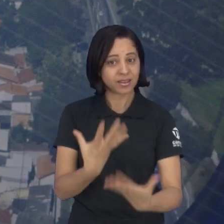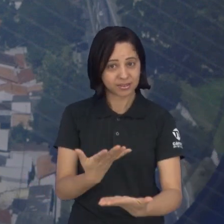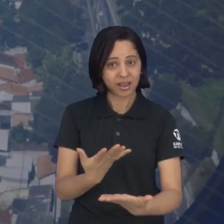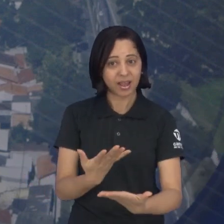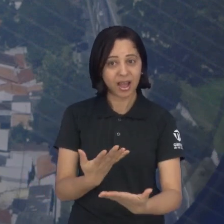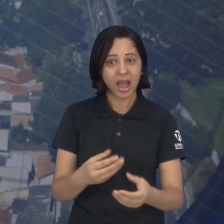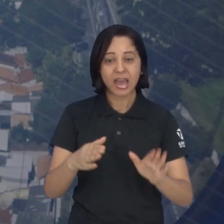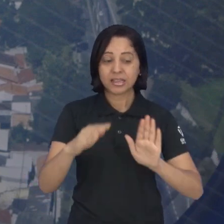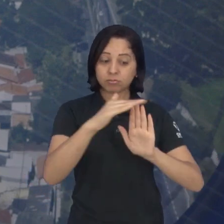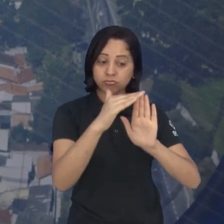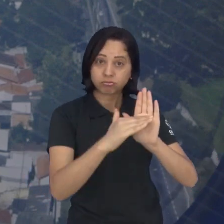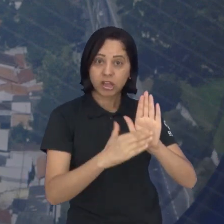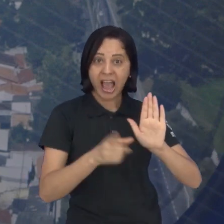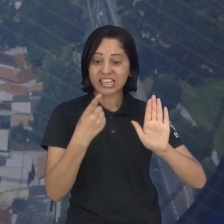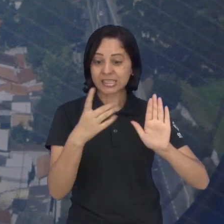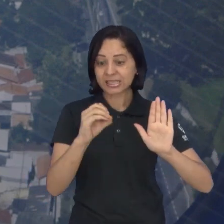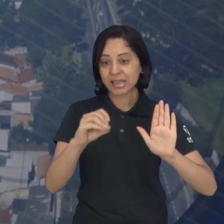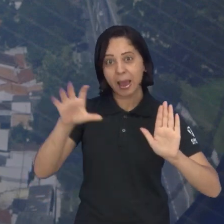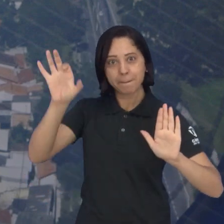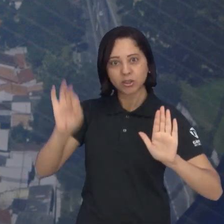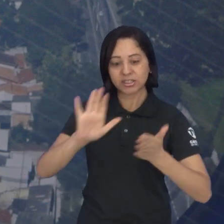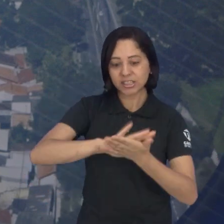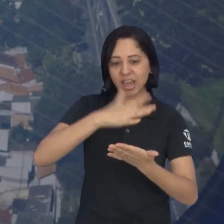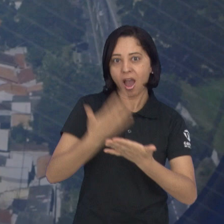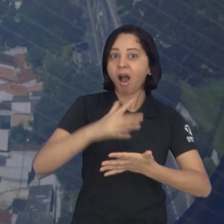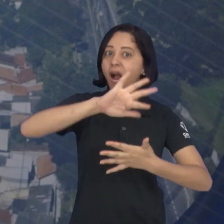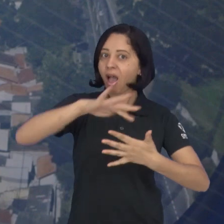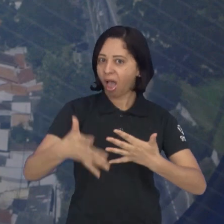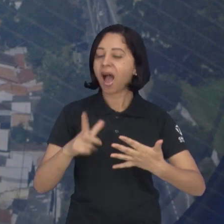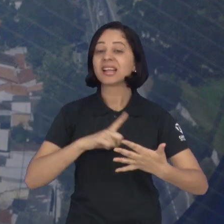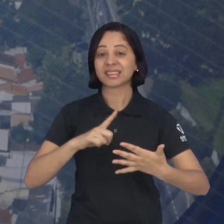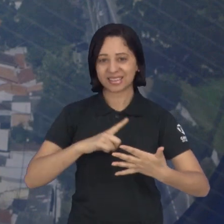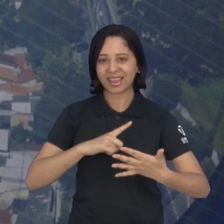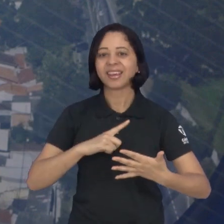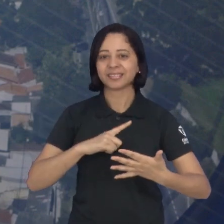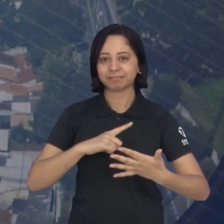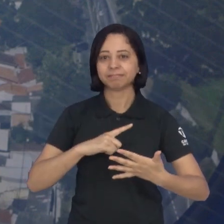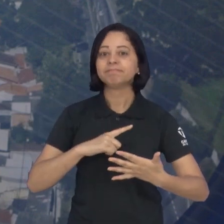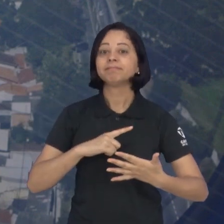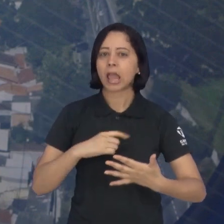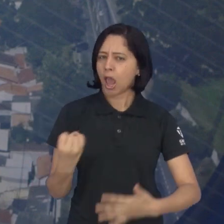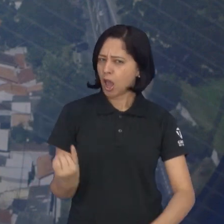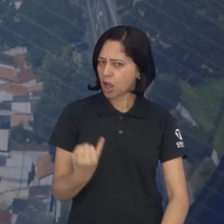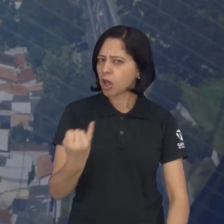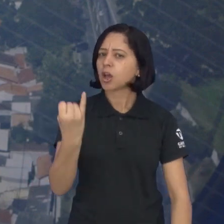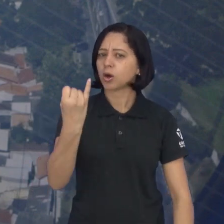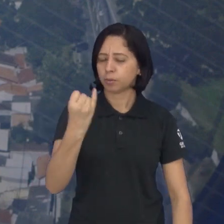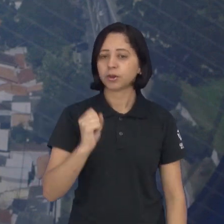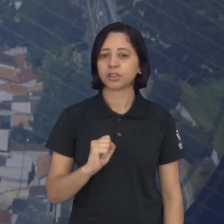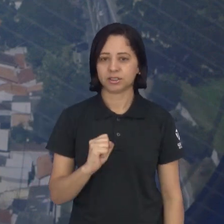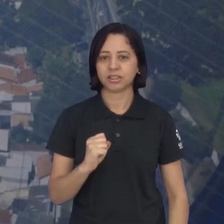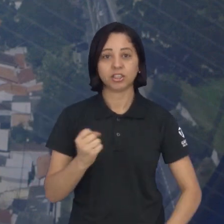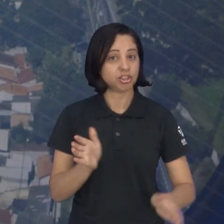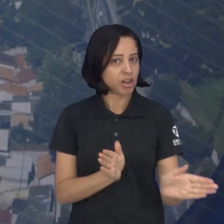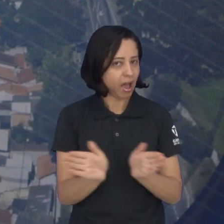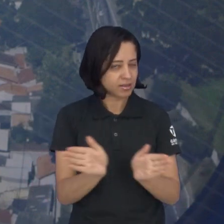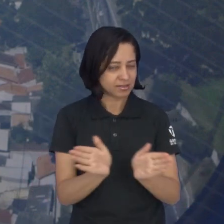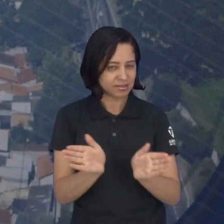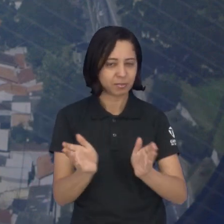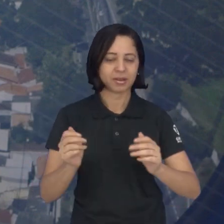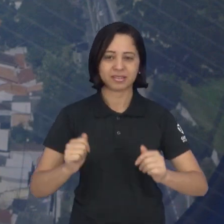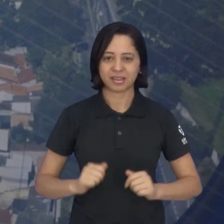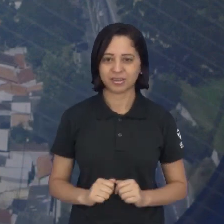com conteúdo 100% traduzido em Libras, viu, gente? O que é muito importante, dar essa acessibilidade,